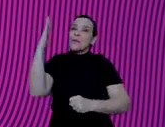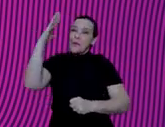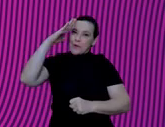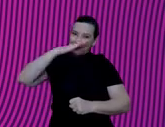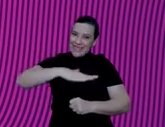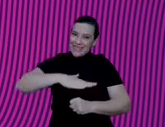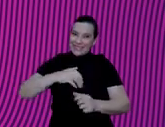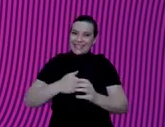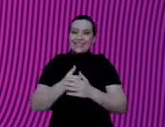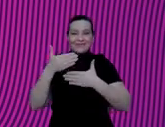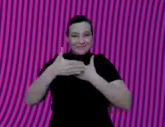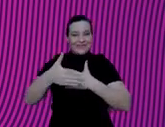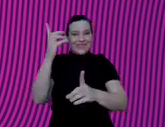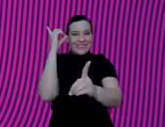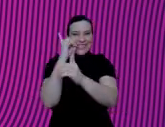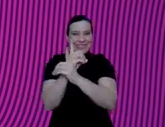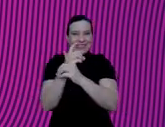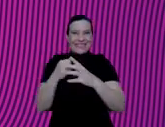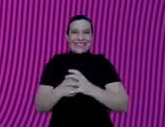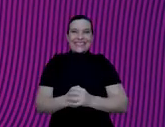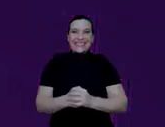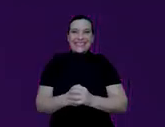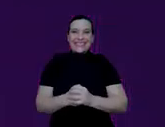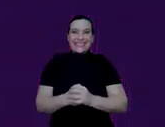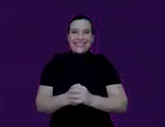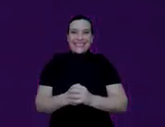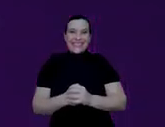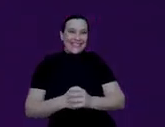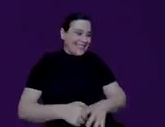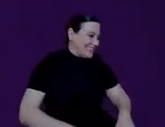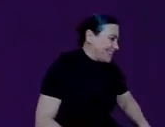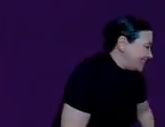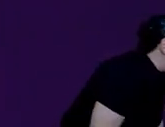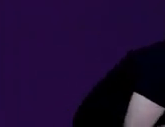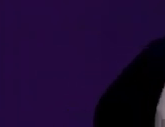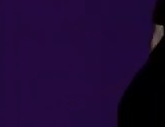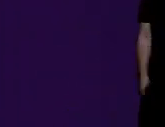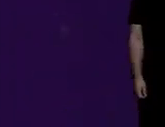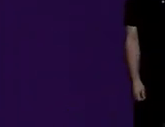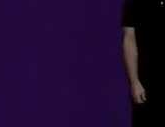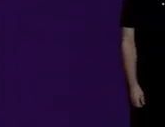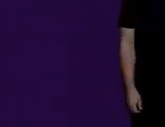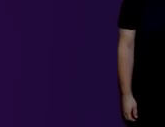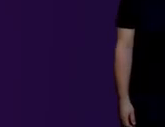até a próxima. Obrigado, João. Obrigado a todos.